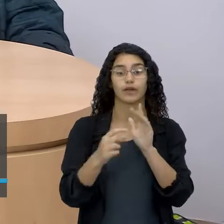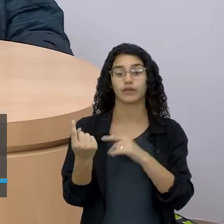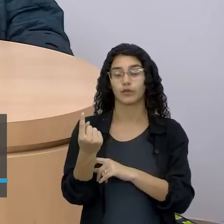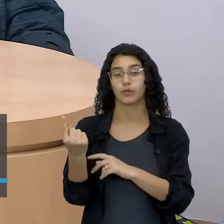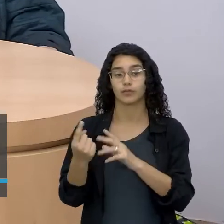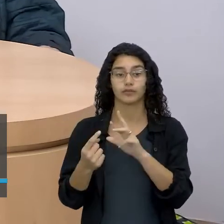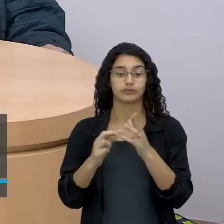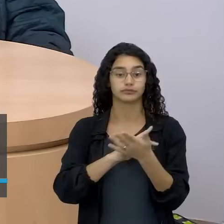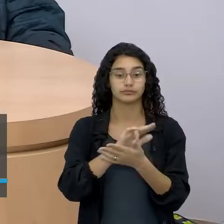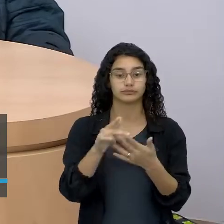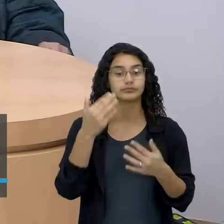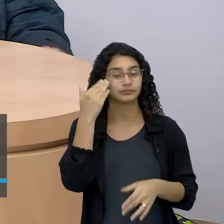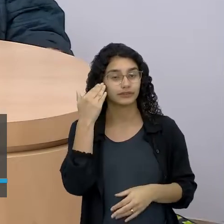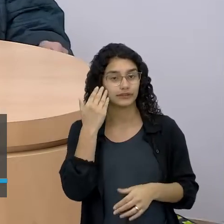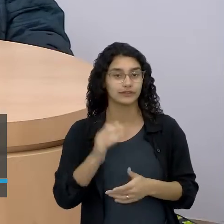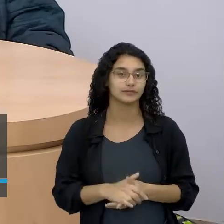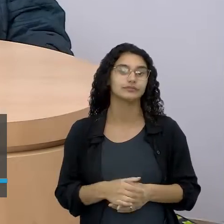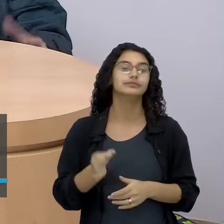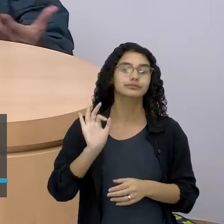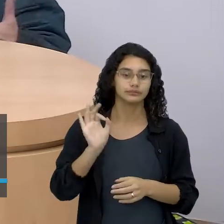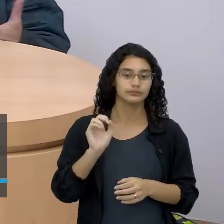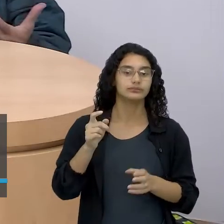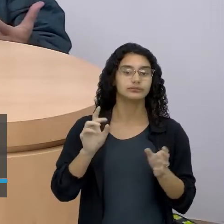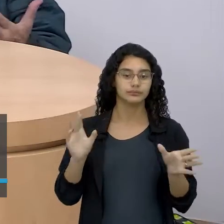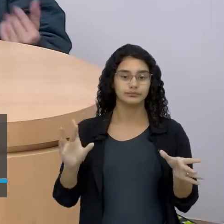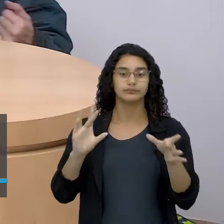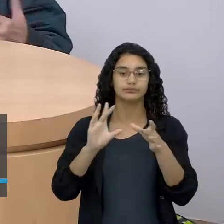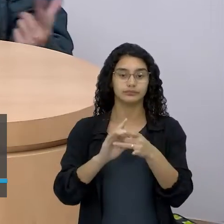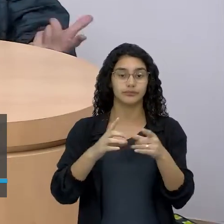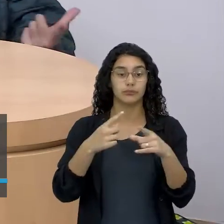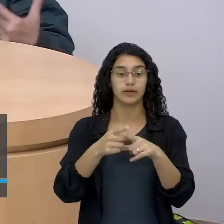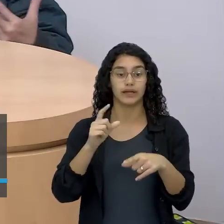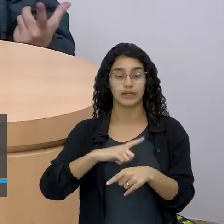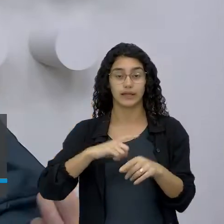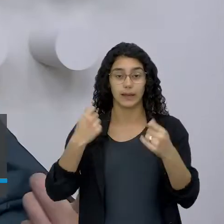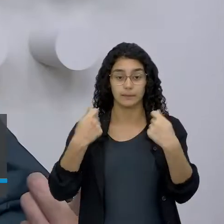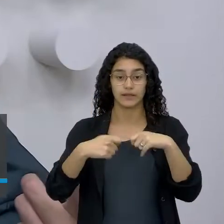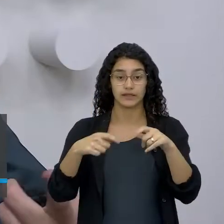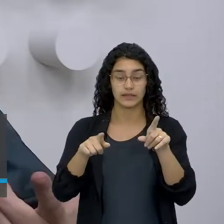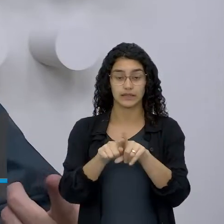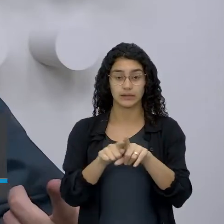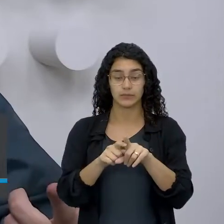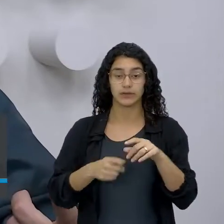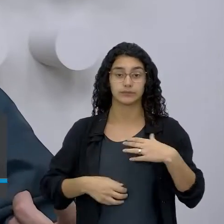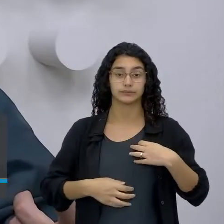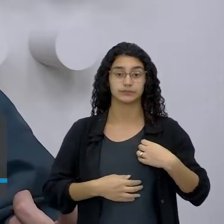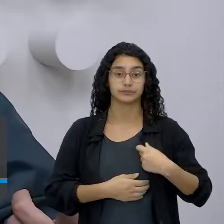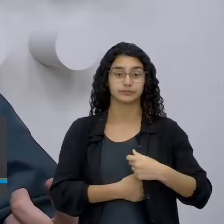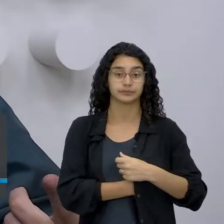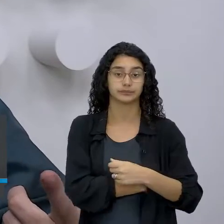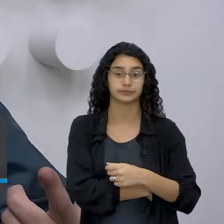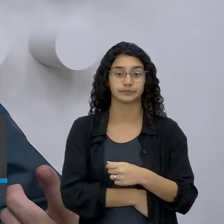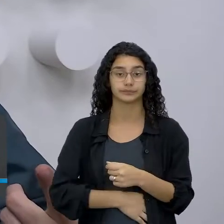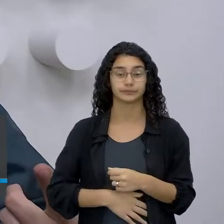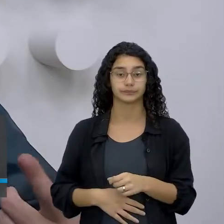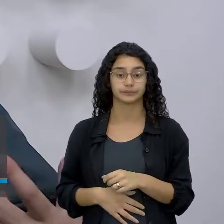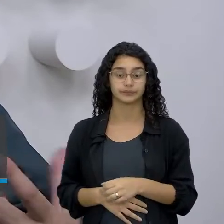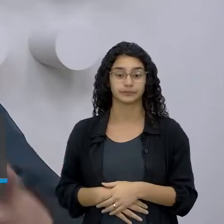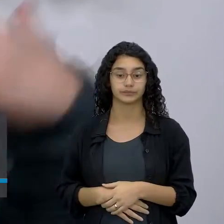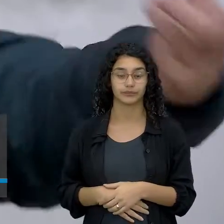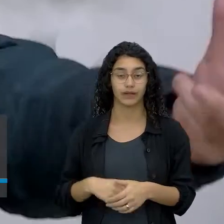só. Aí entendeu agora? Unificar, tá certo. É unificar. Fora que você tem aquela necessidade de ter